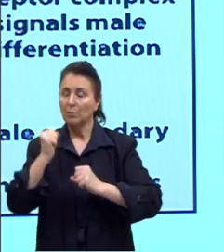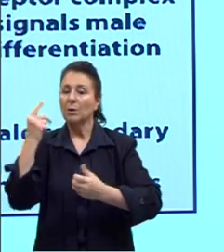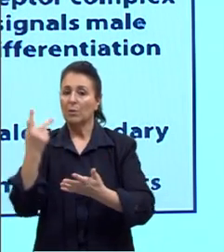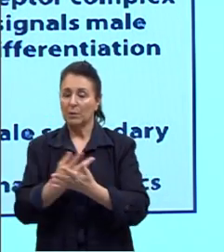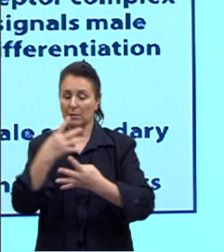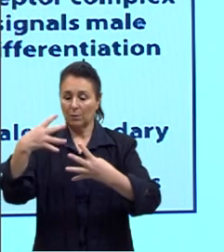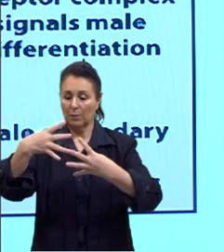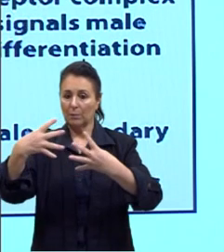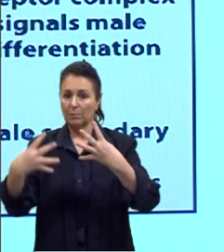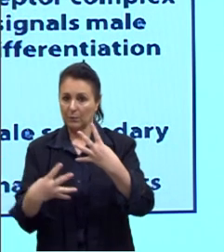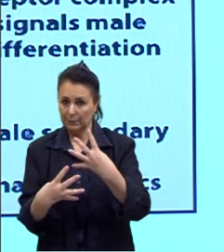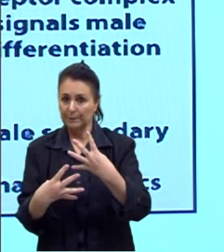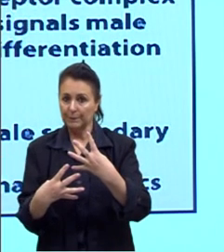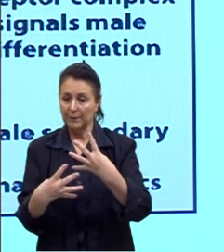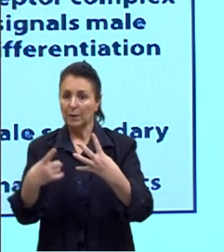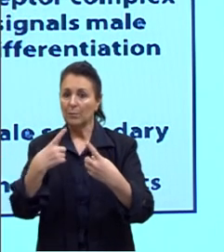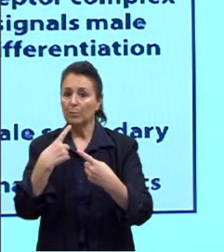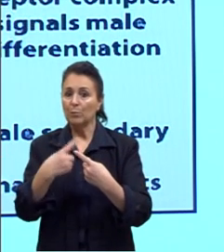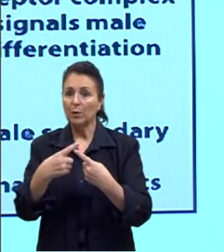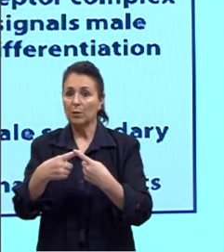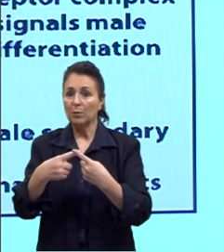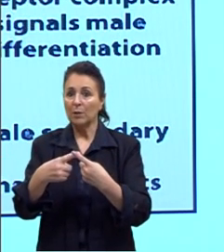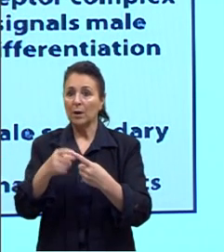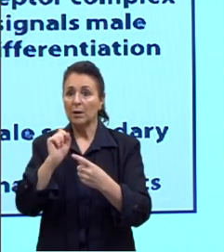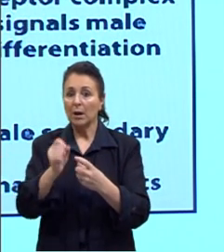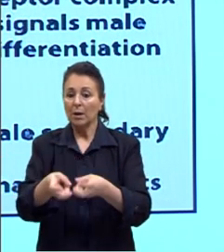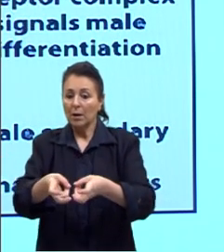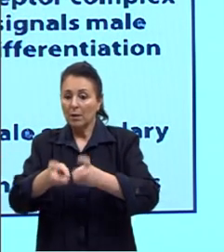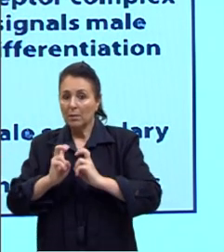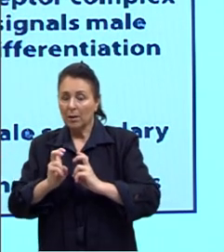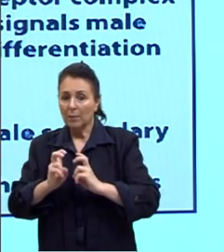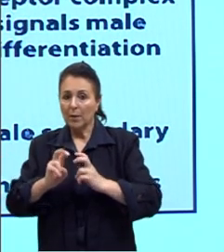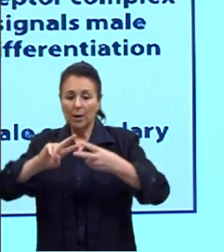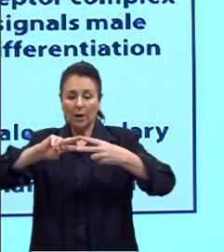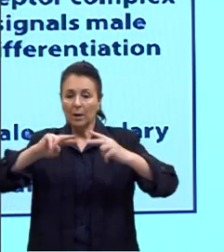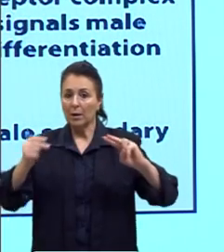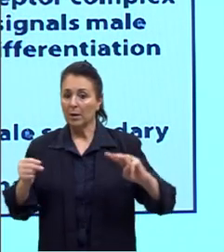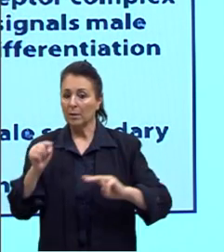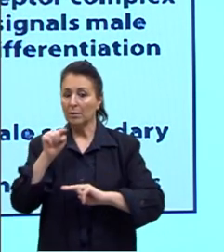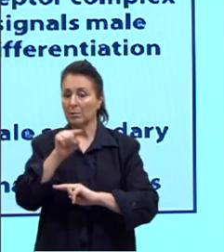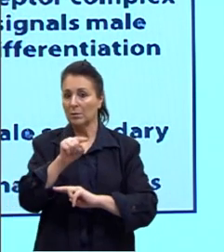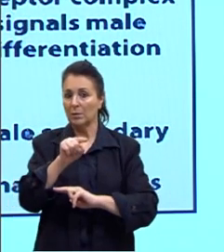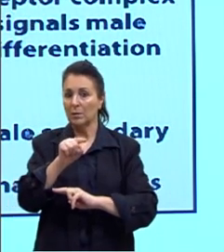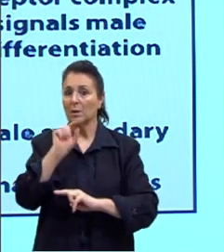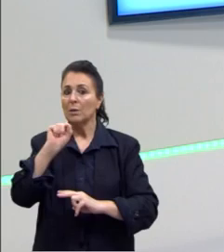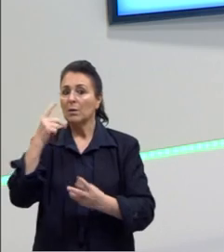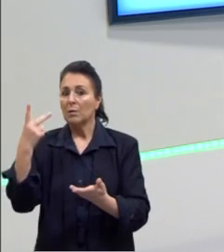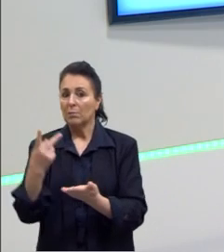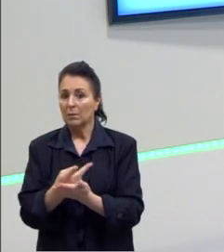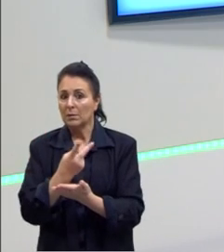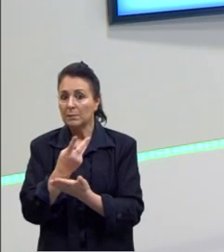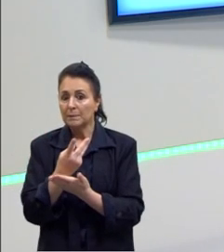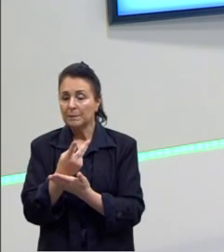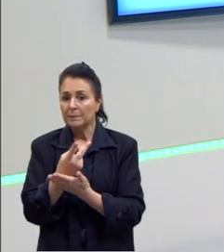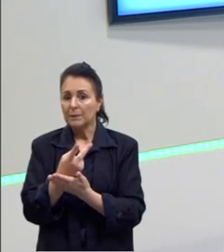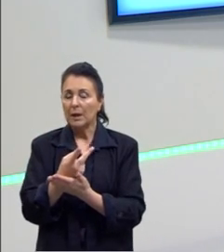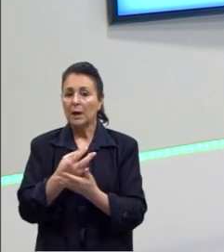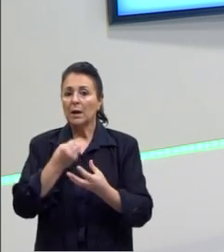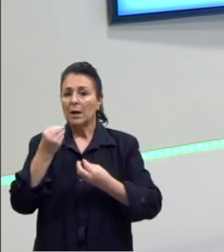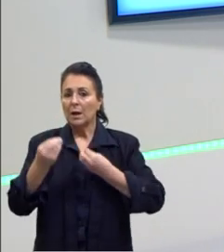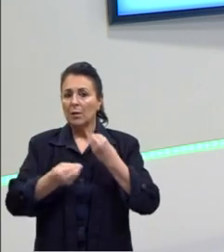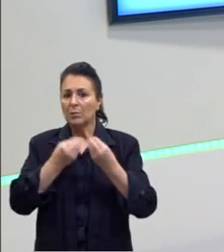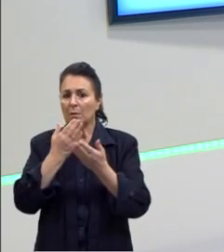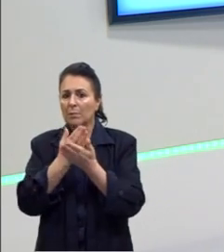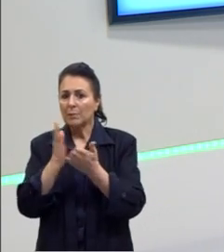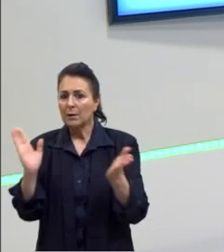que não tem esse receptor para esse determinado gene E aí o que que vai acontecer é como